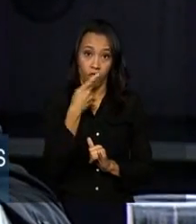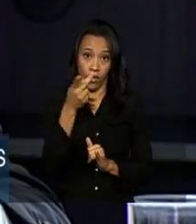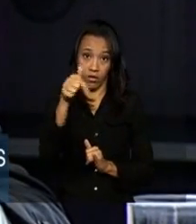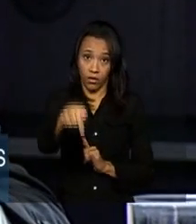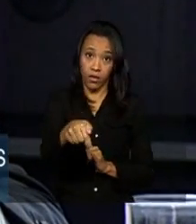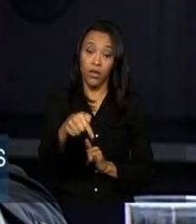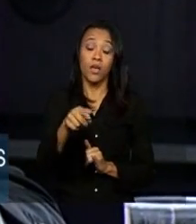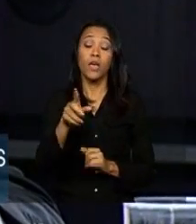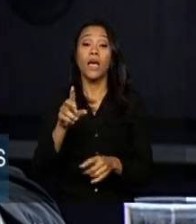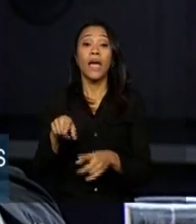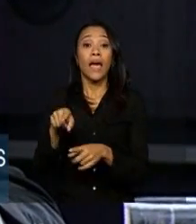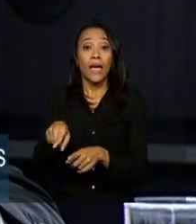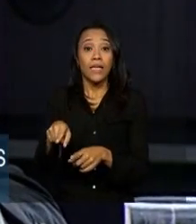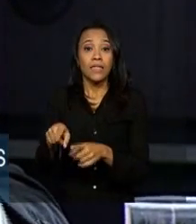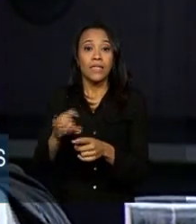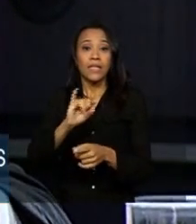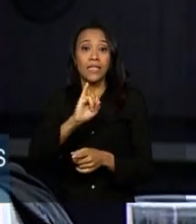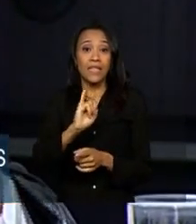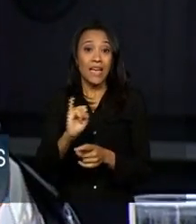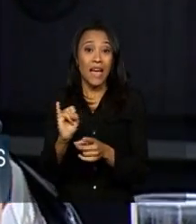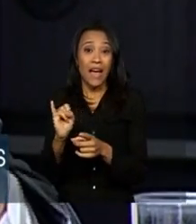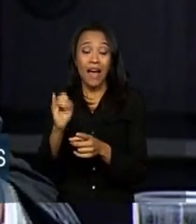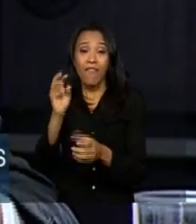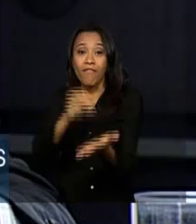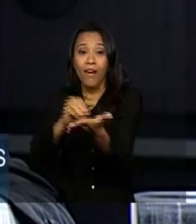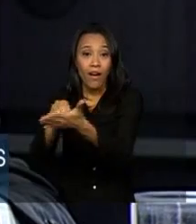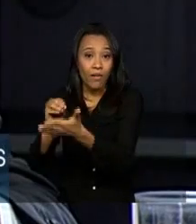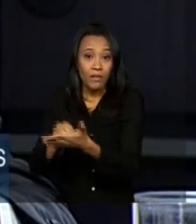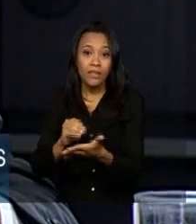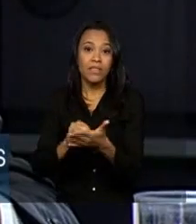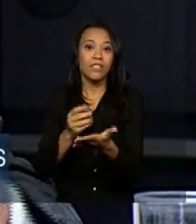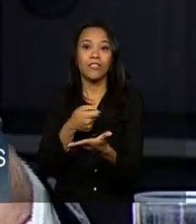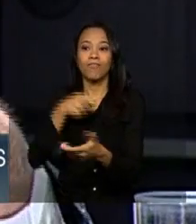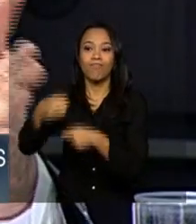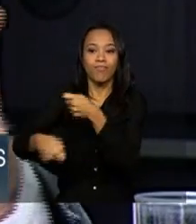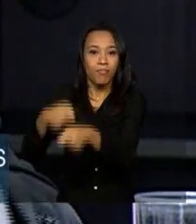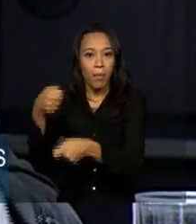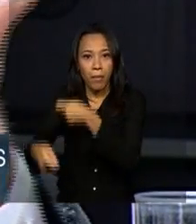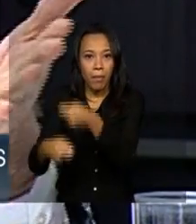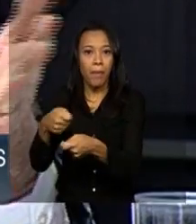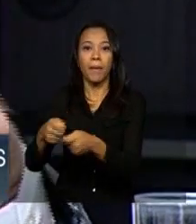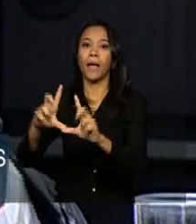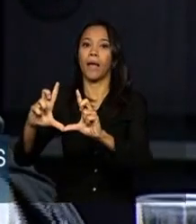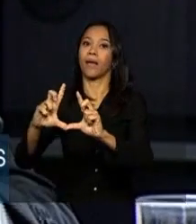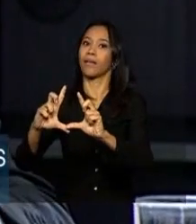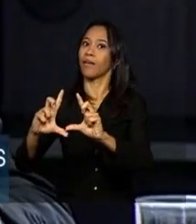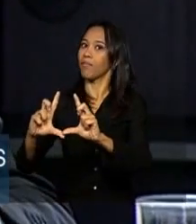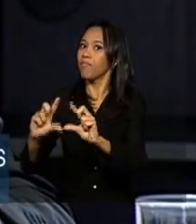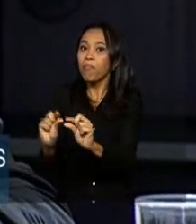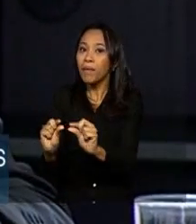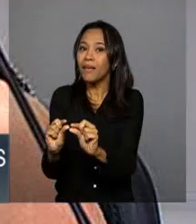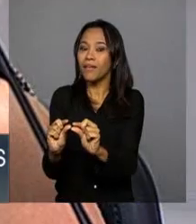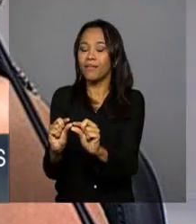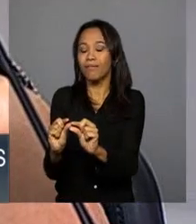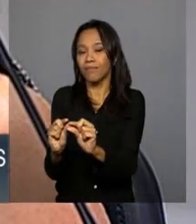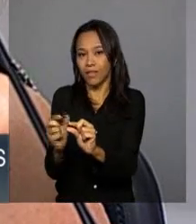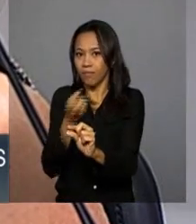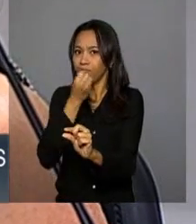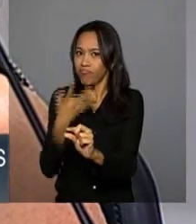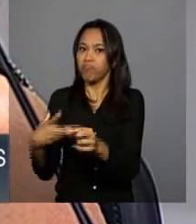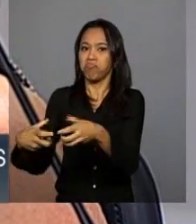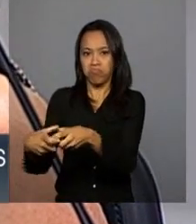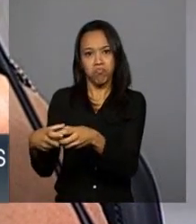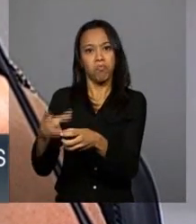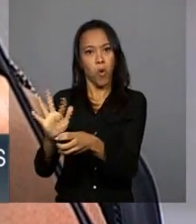a inadimplência desses Fundos é muito baixa nós estamos falando vocês já tem aí vocês viram aí no reliz é uma uma inad